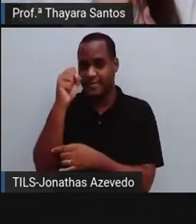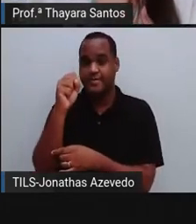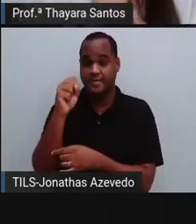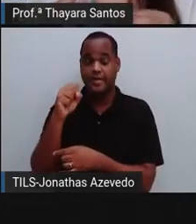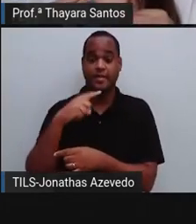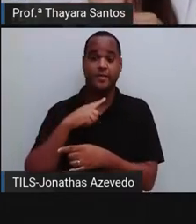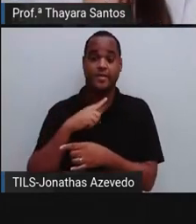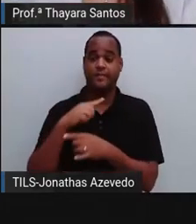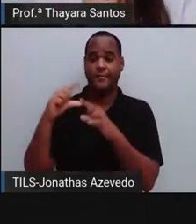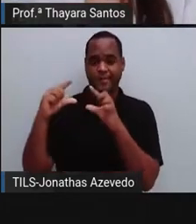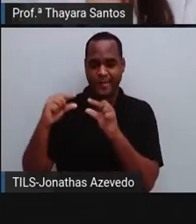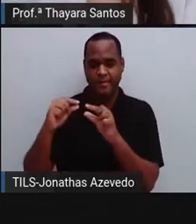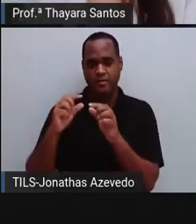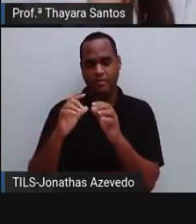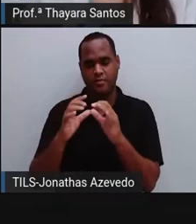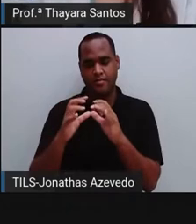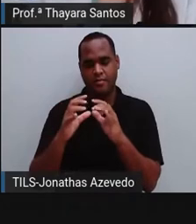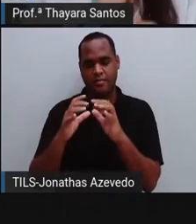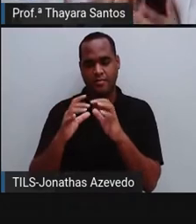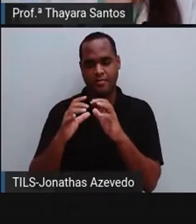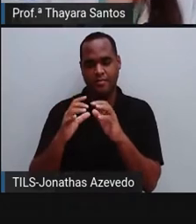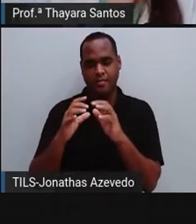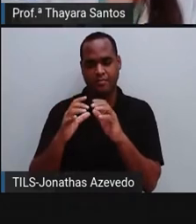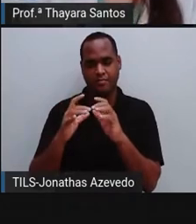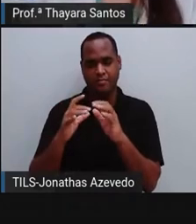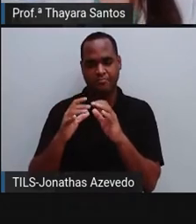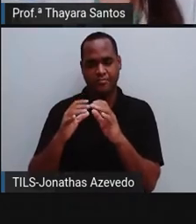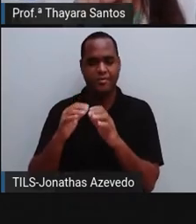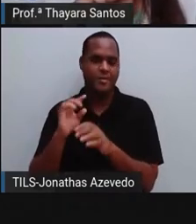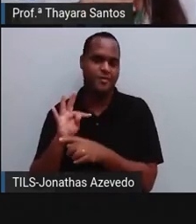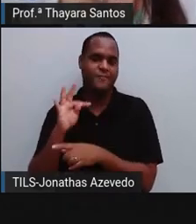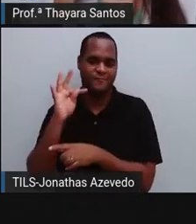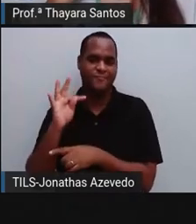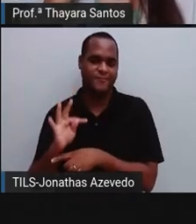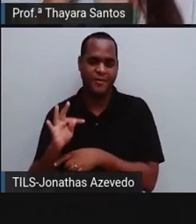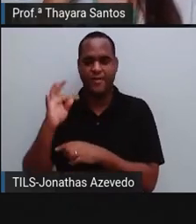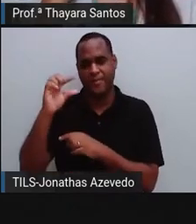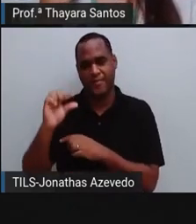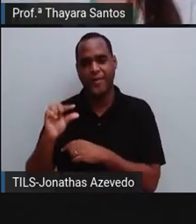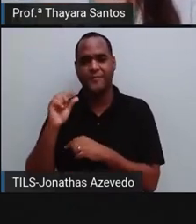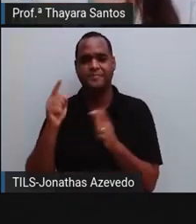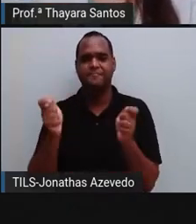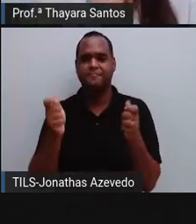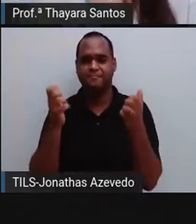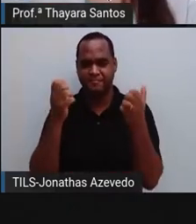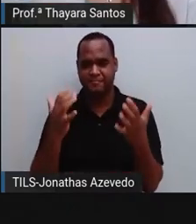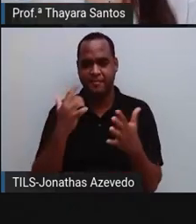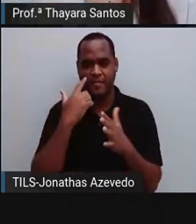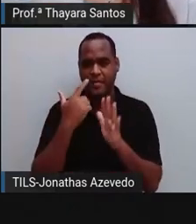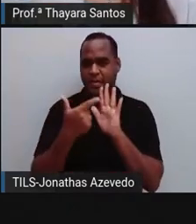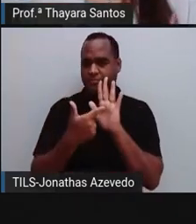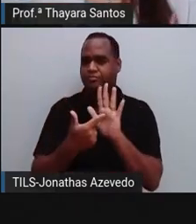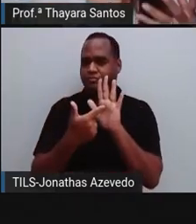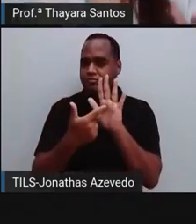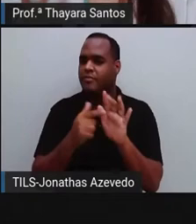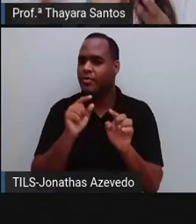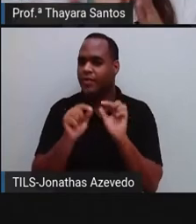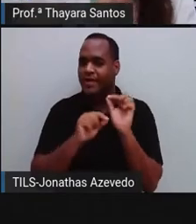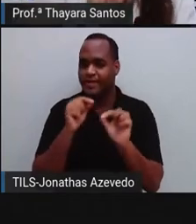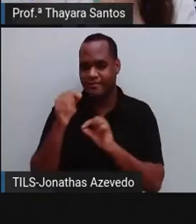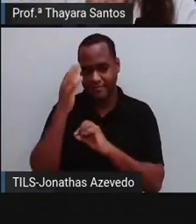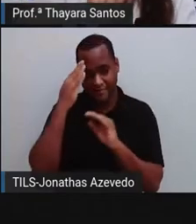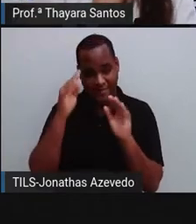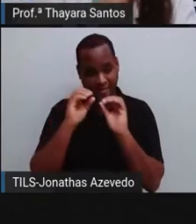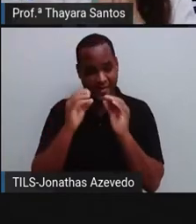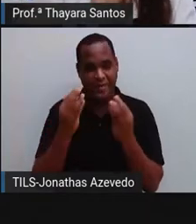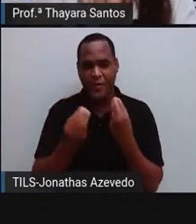esses átomos se mexem, menor vai ser a temperatura daquele objeto. Isso, só para a gente fazer uma analogia aqui, né?